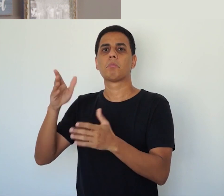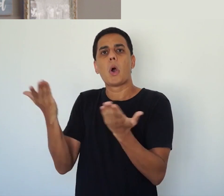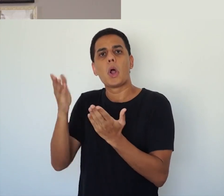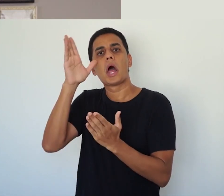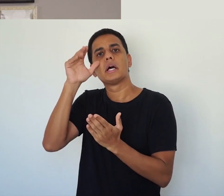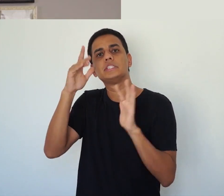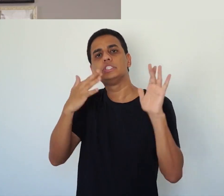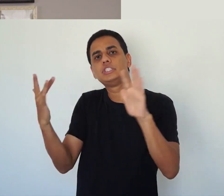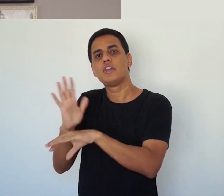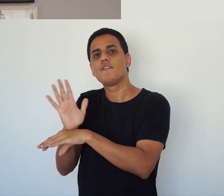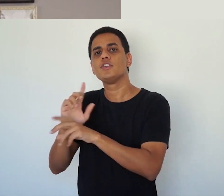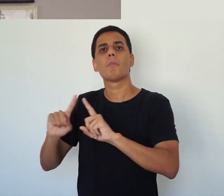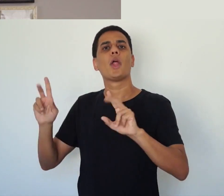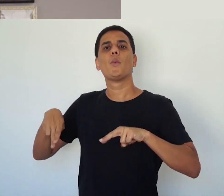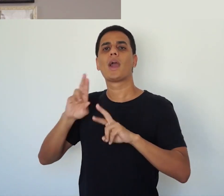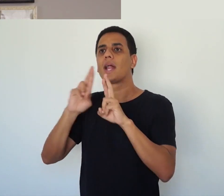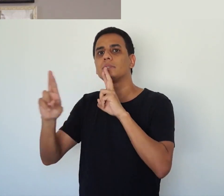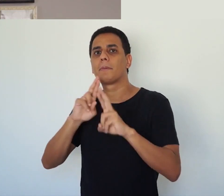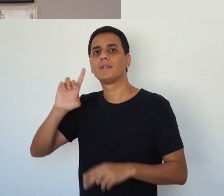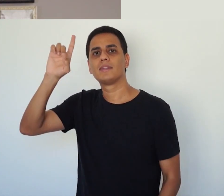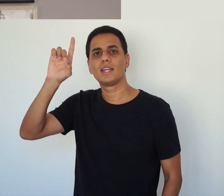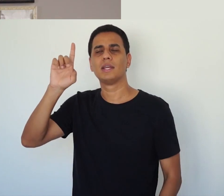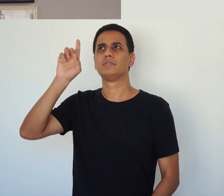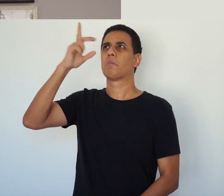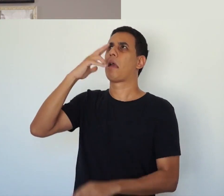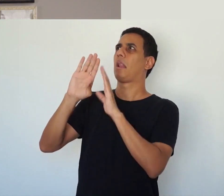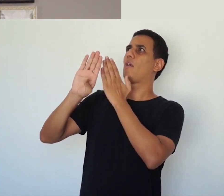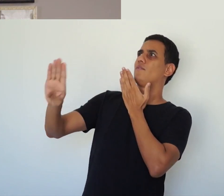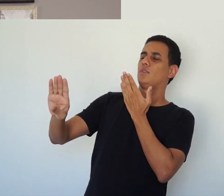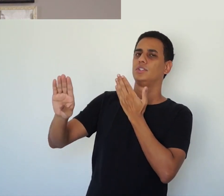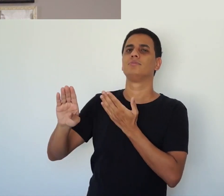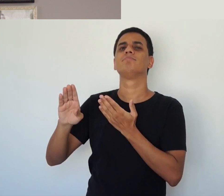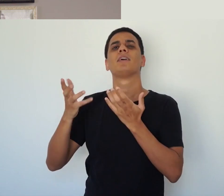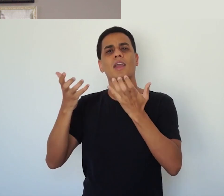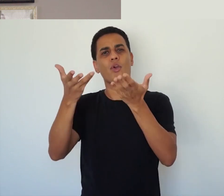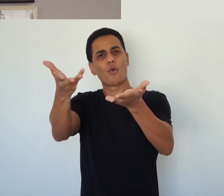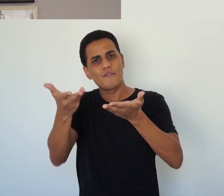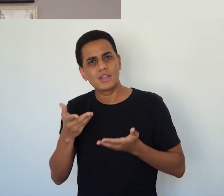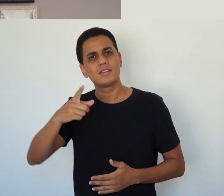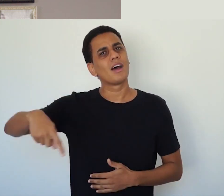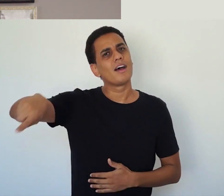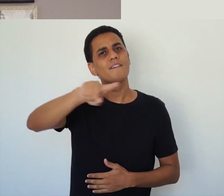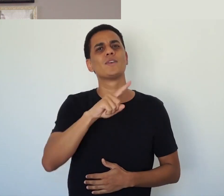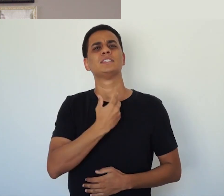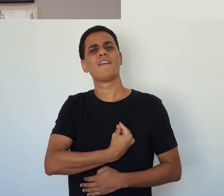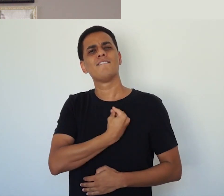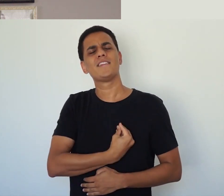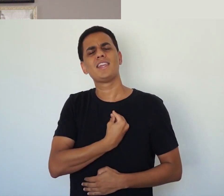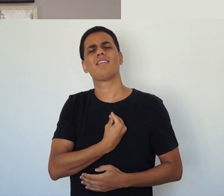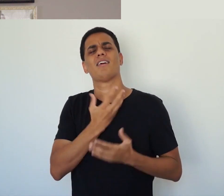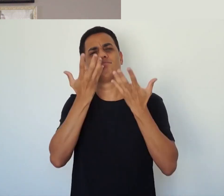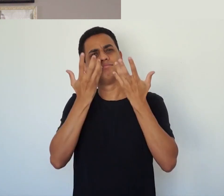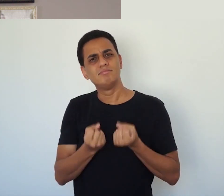vou orar por você que hoje está conosco aqui, que nunca teve um relacionamento com Deus, que Deus é distante para você. Eu quero começar com